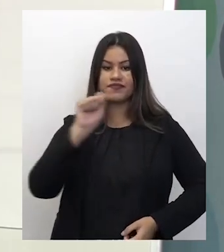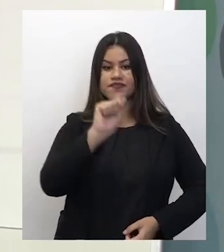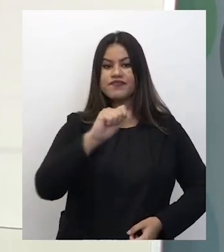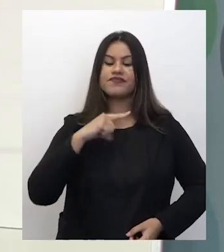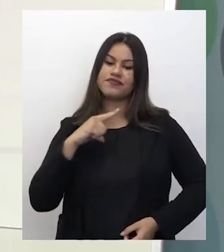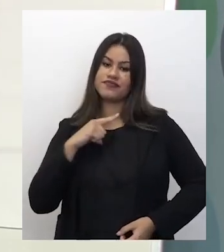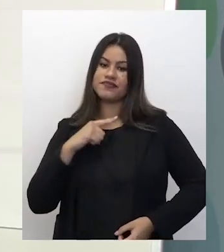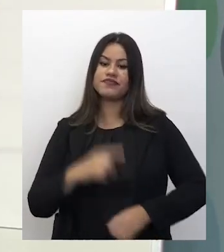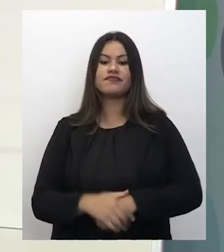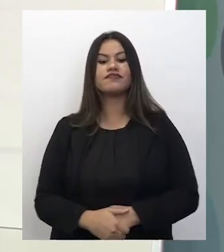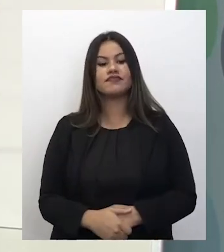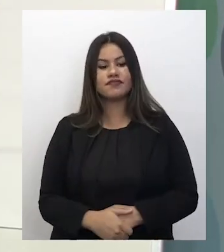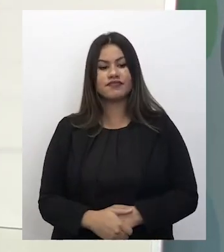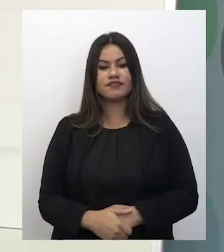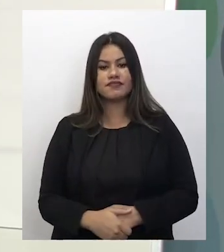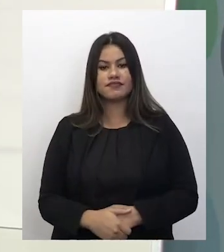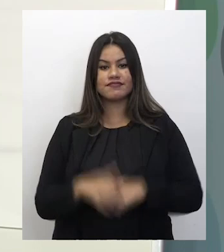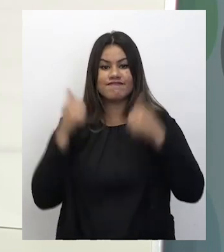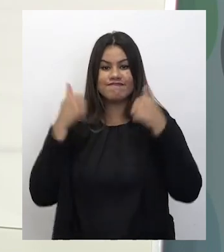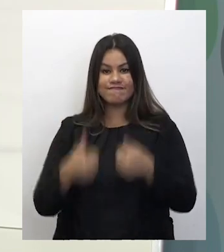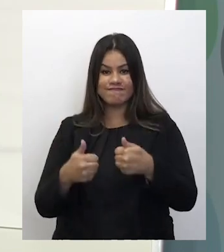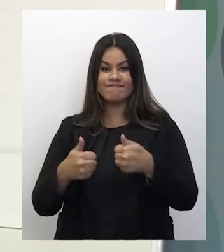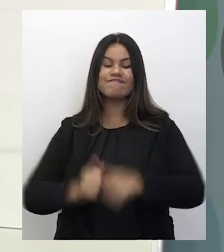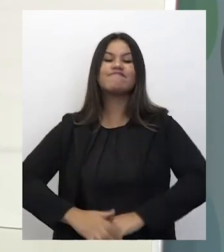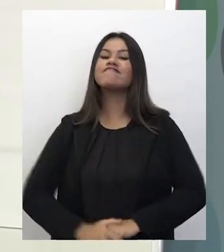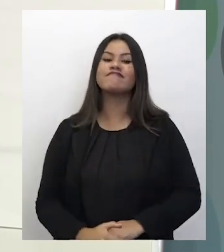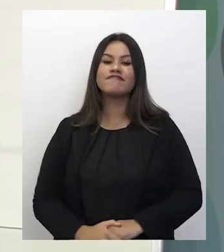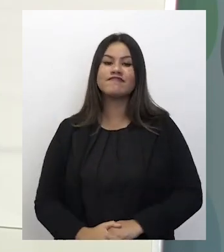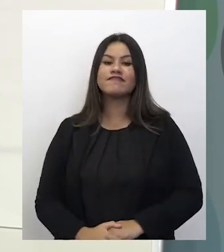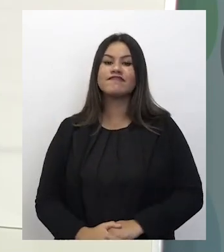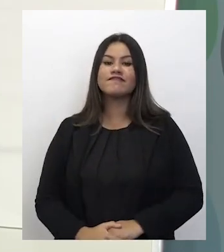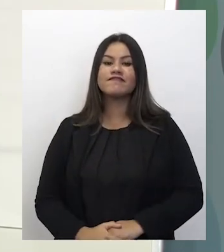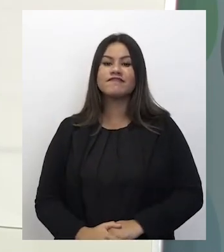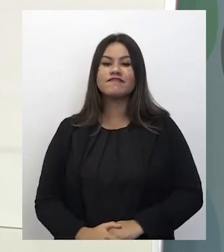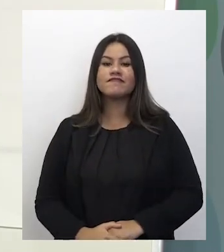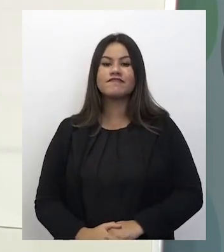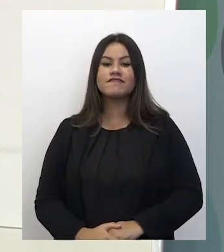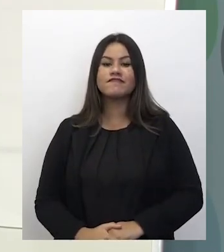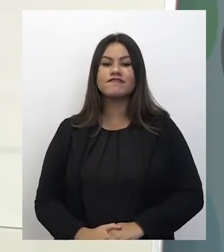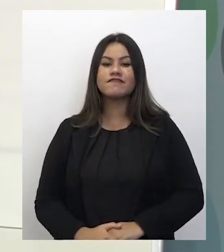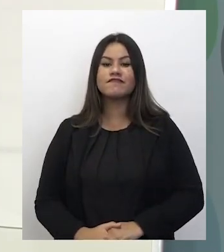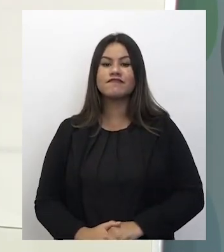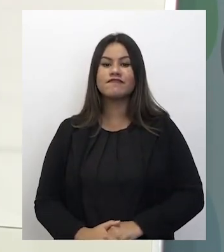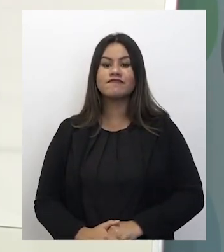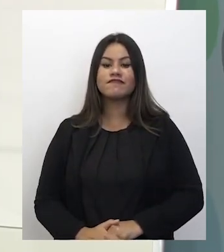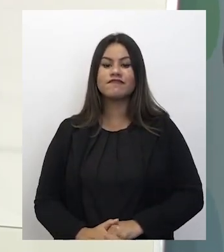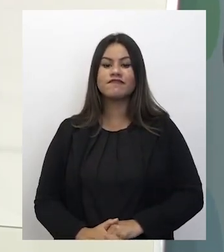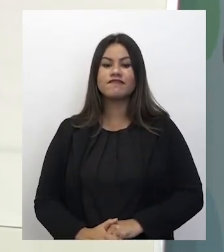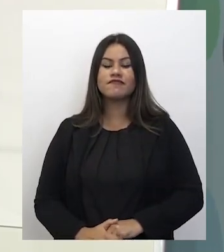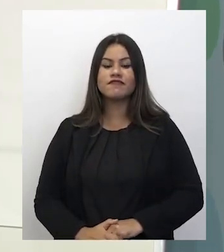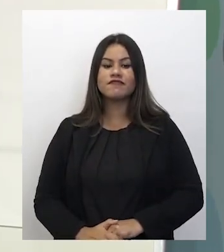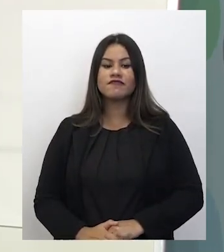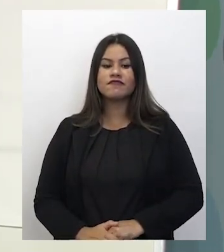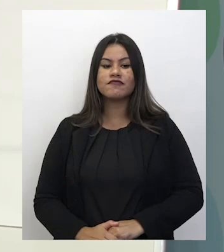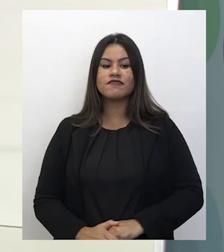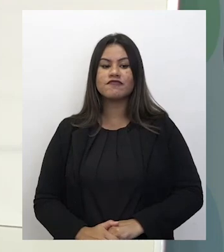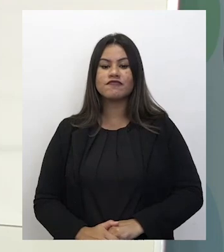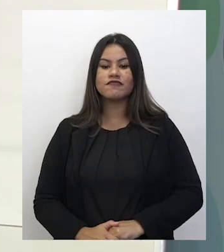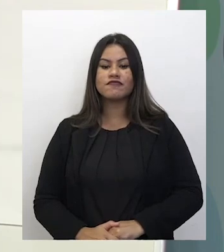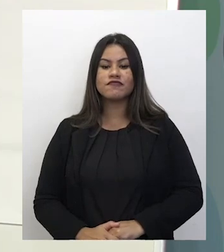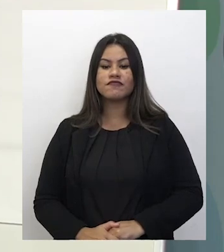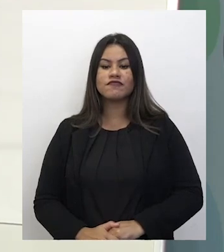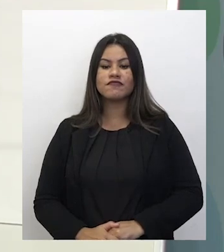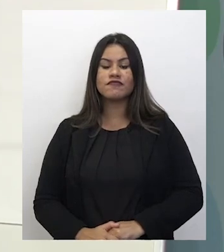característica. Tá bom? Pois bem, aí digamos que o cara fosse